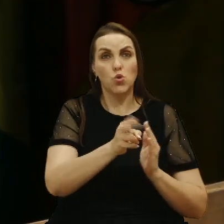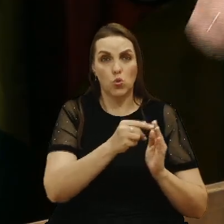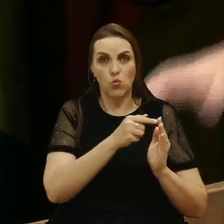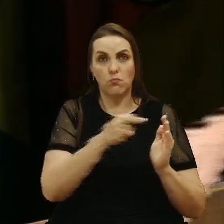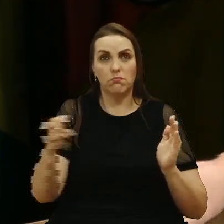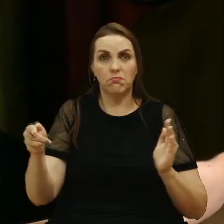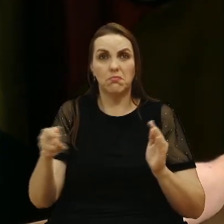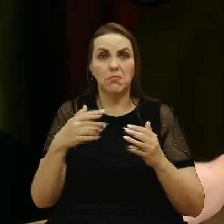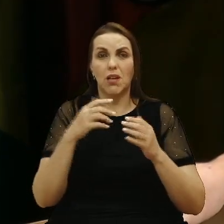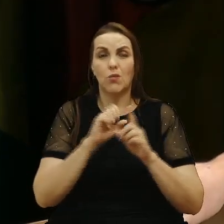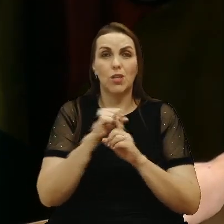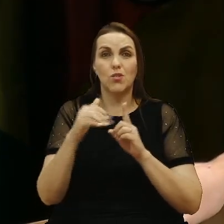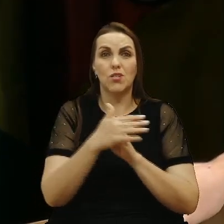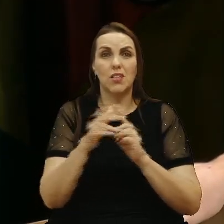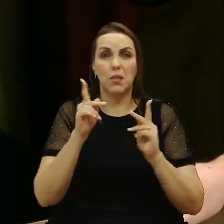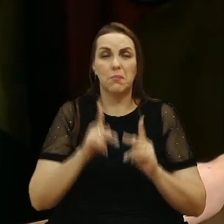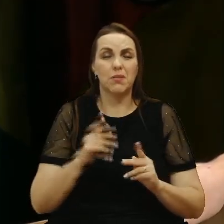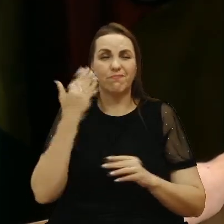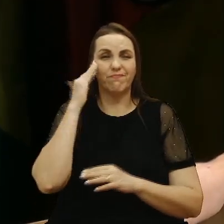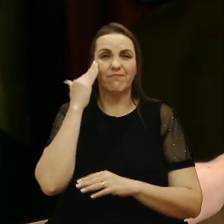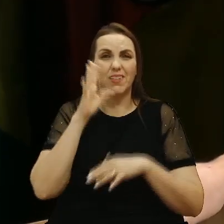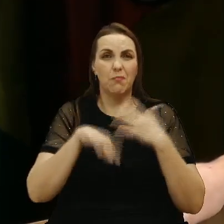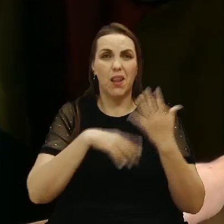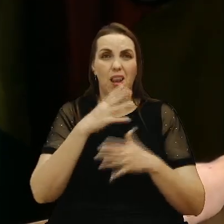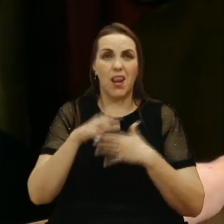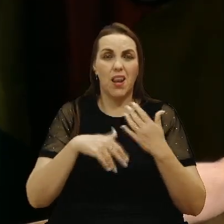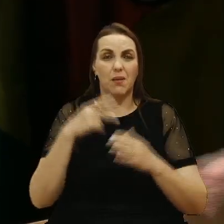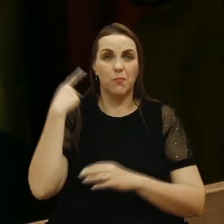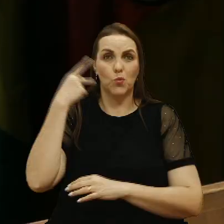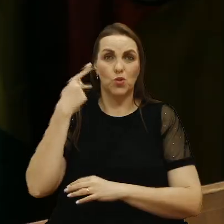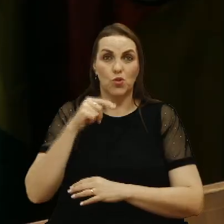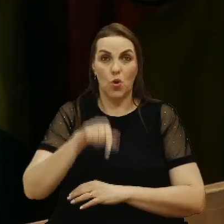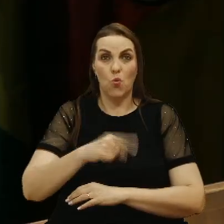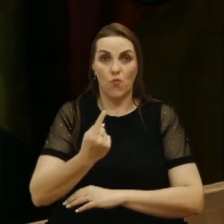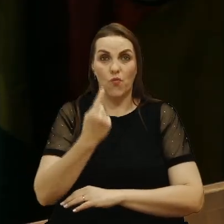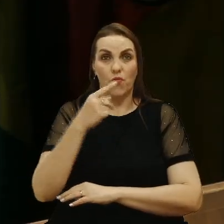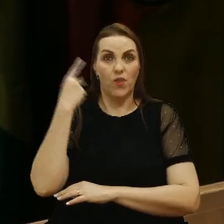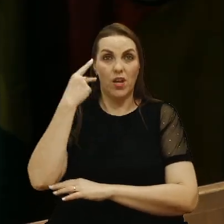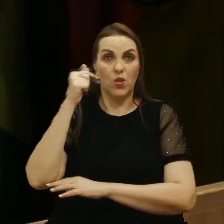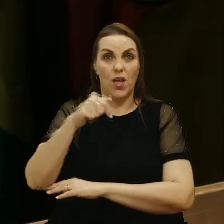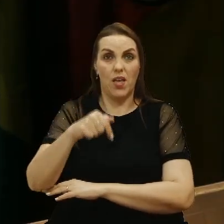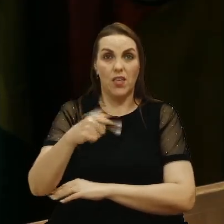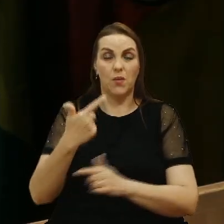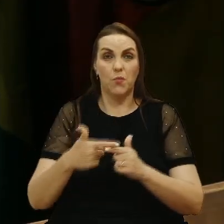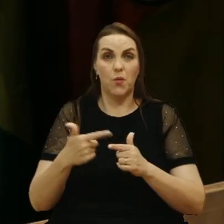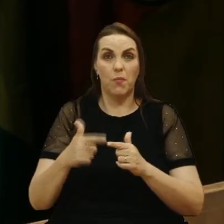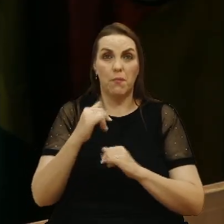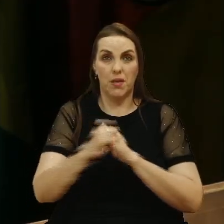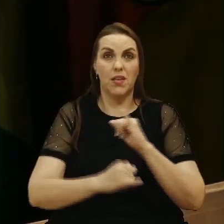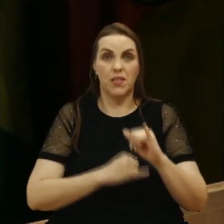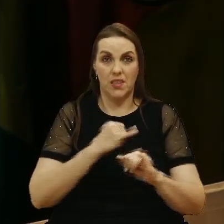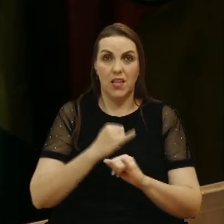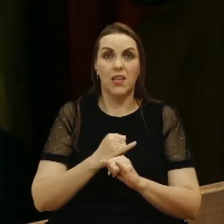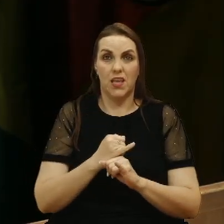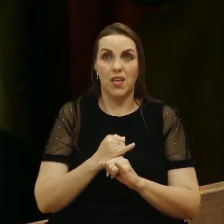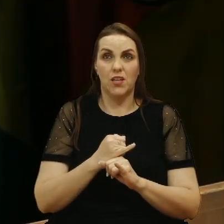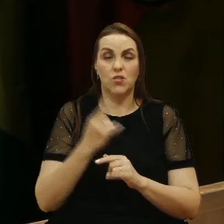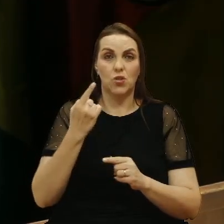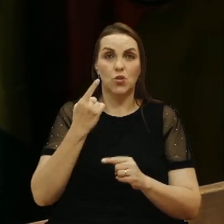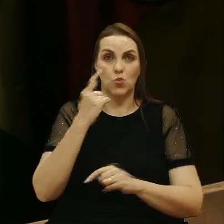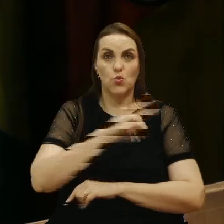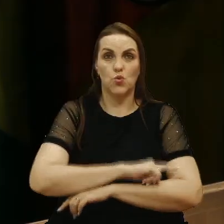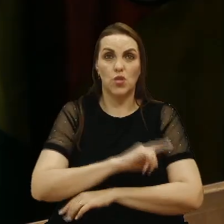entende nada de política. E um vereador nessa casa teve um problema na internet no dia da